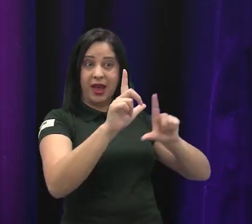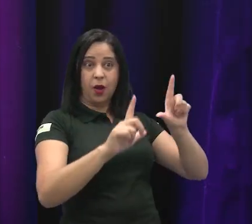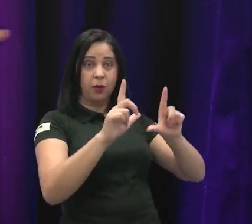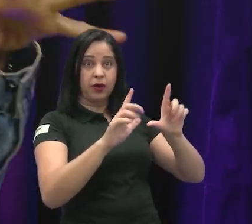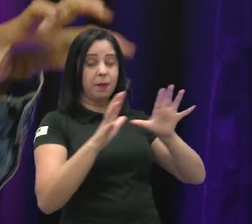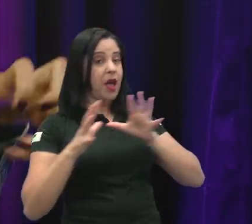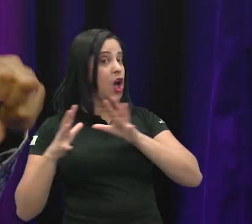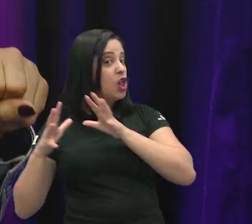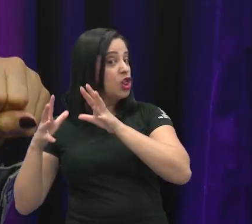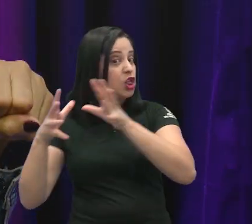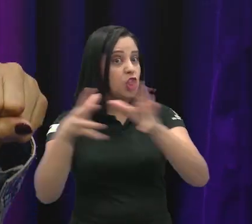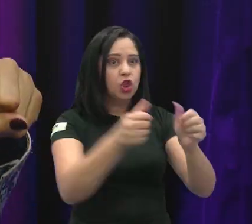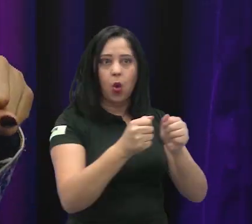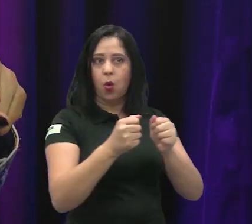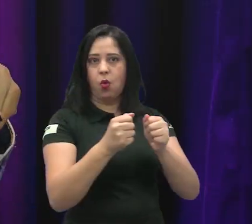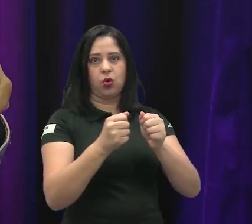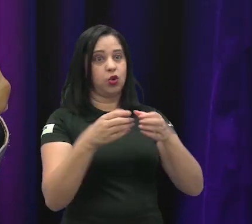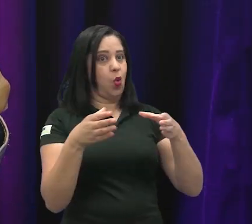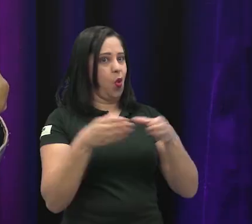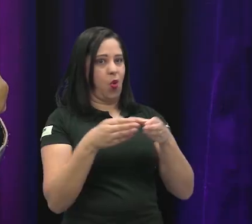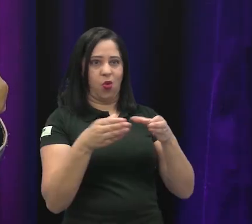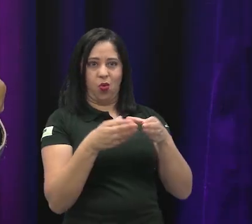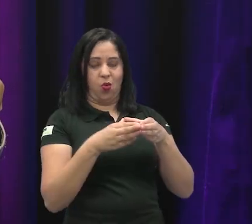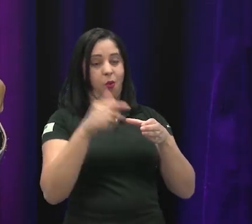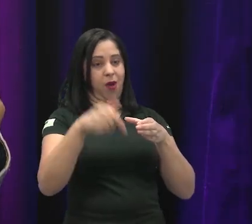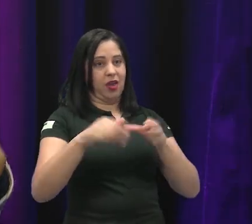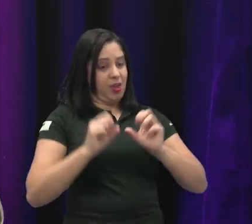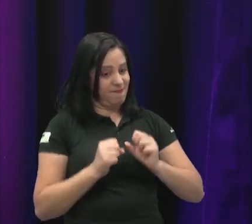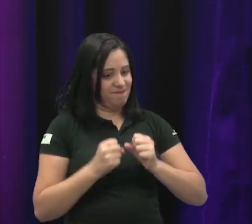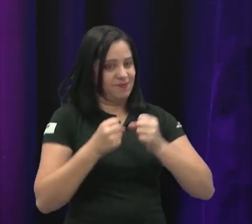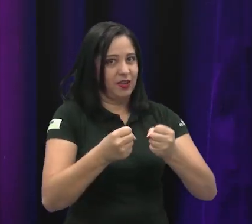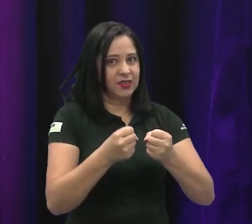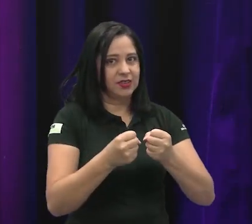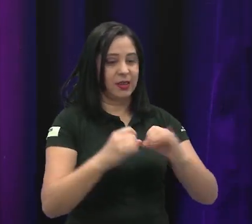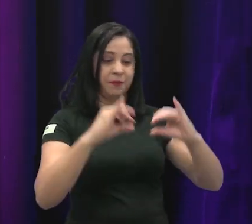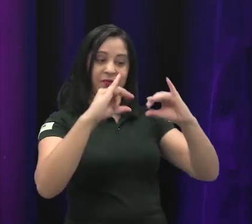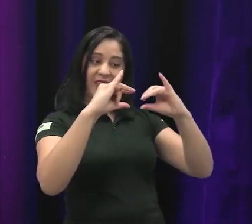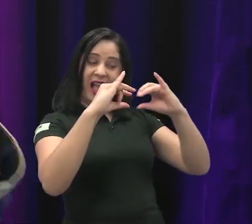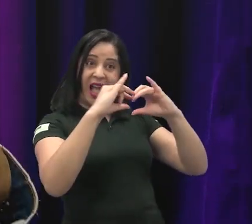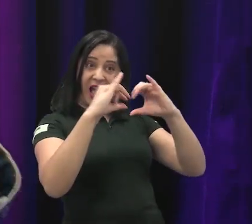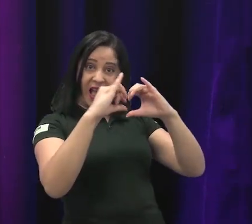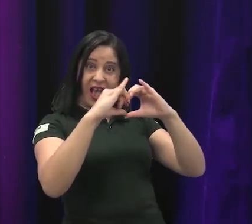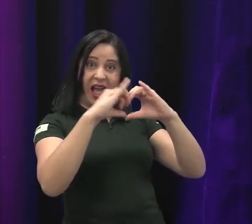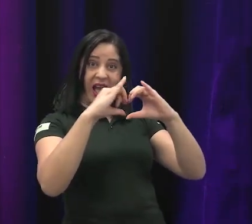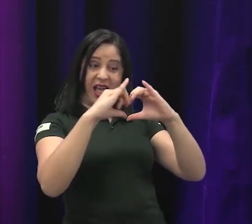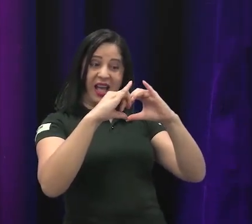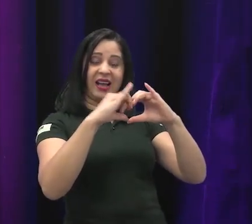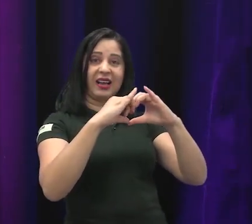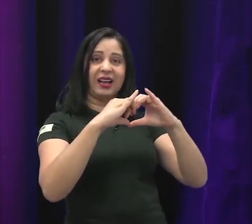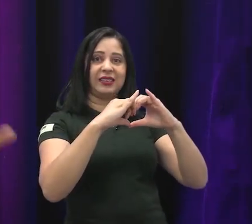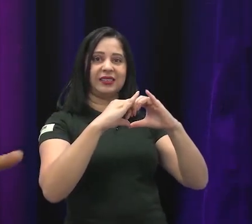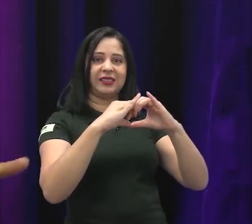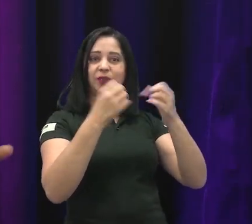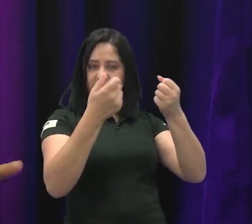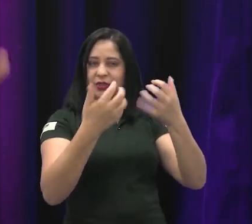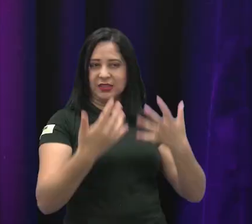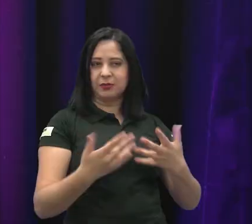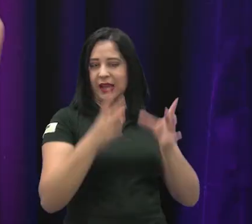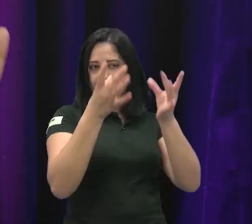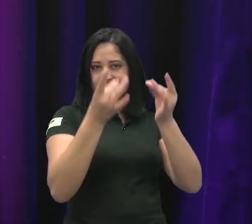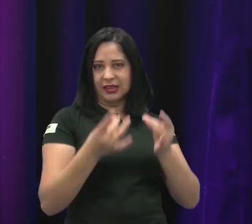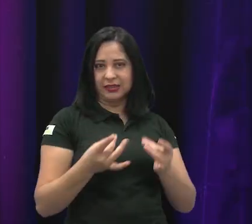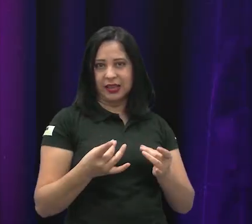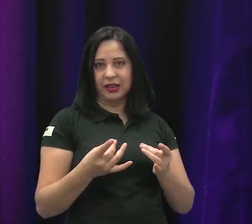envolveu toda a equipe, assim, aqui da nossa TV Câmara, né? O ADAS, eu até vou usar uma colinha aqui, porque para não falar errado,